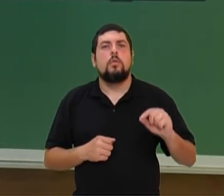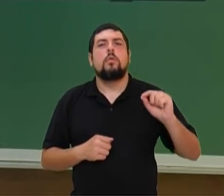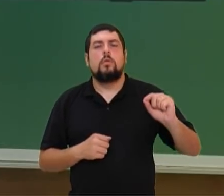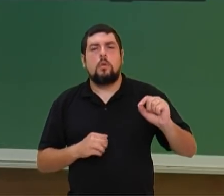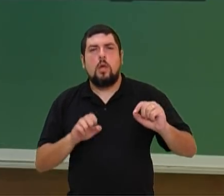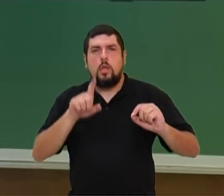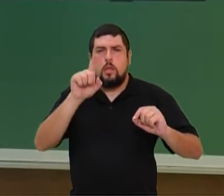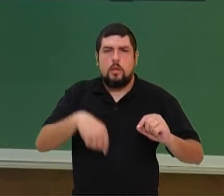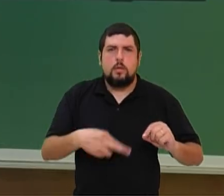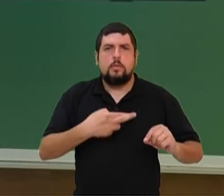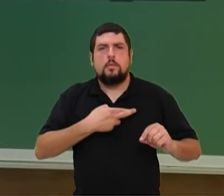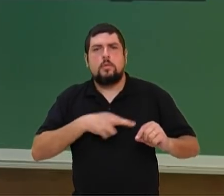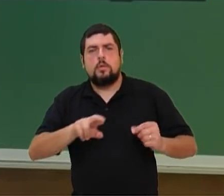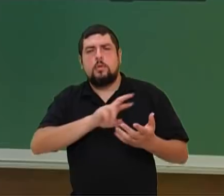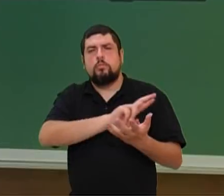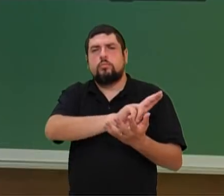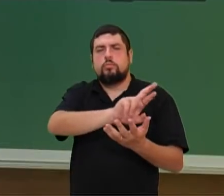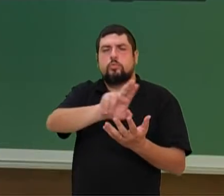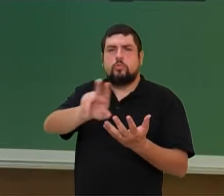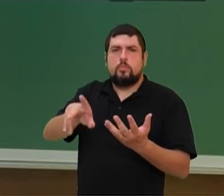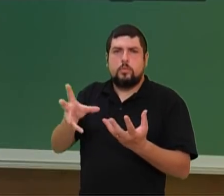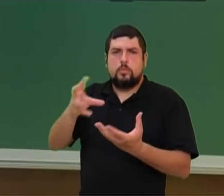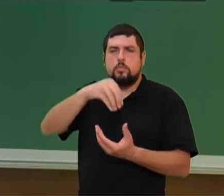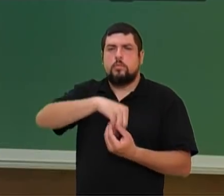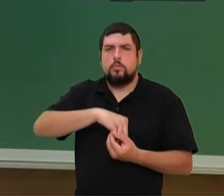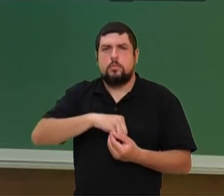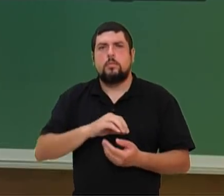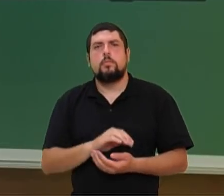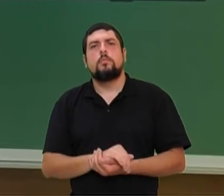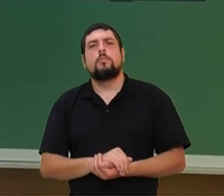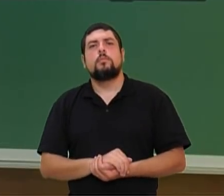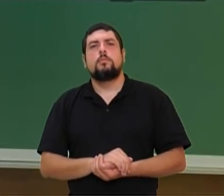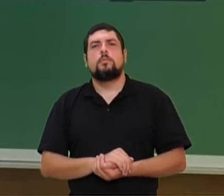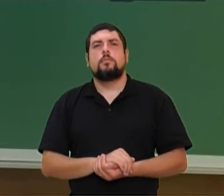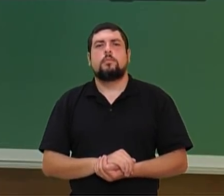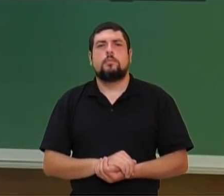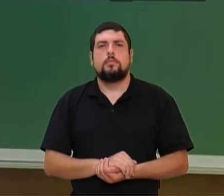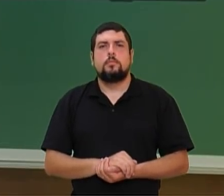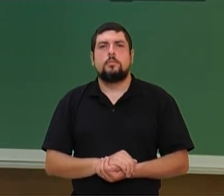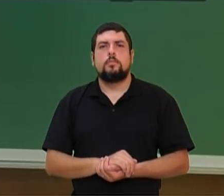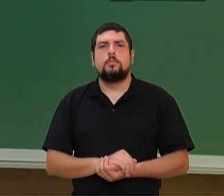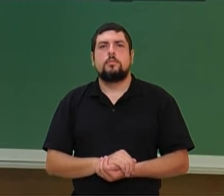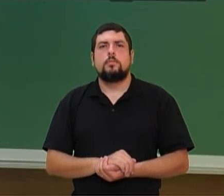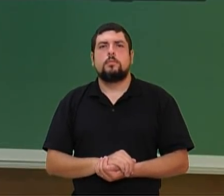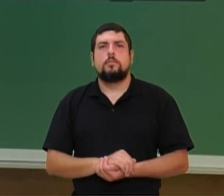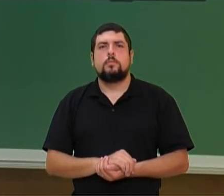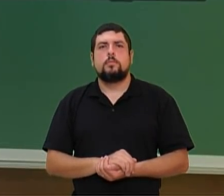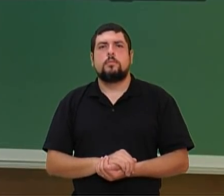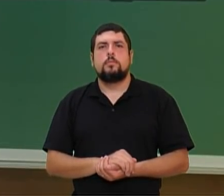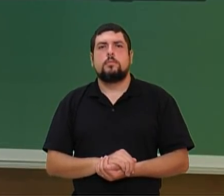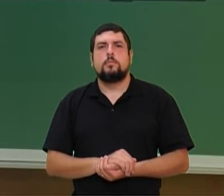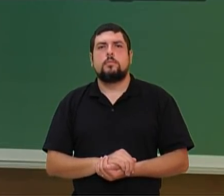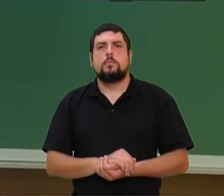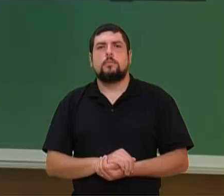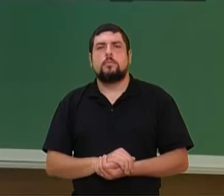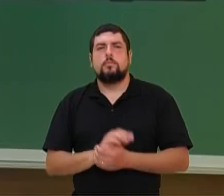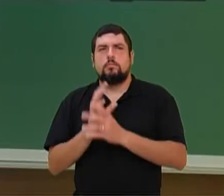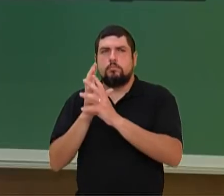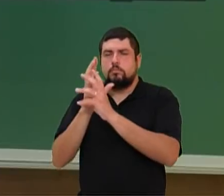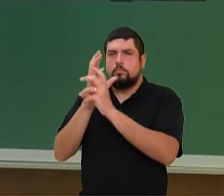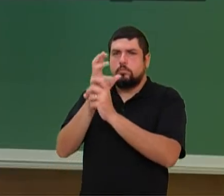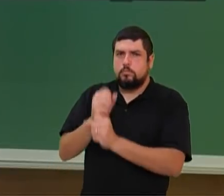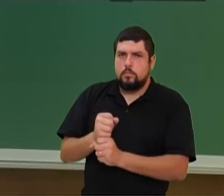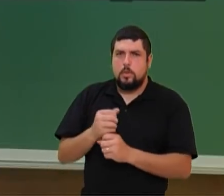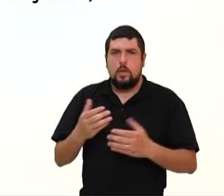ali colocadas. Então não seria basicamente esse sentido aí, bom? Retomando,